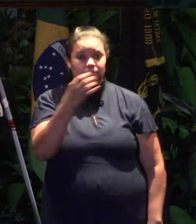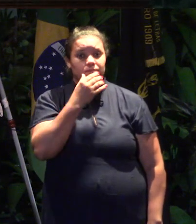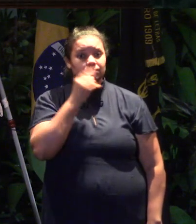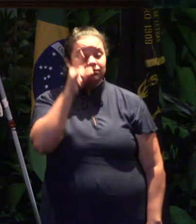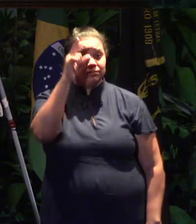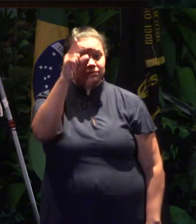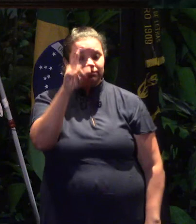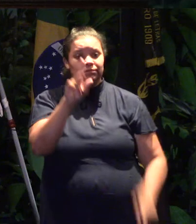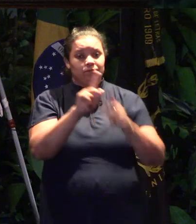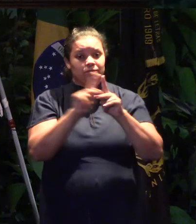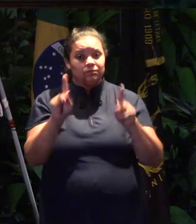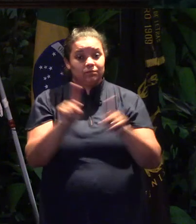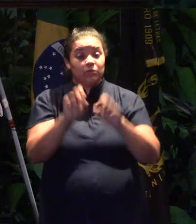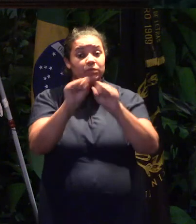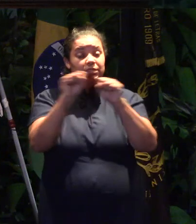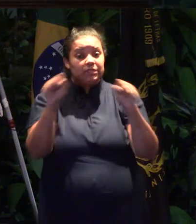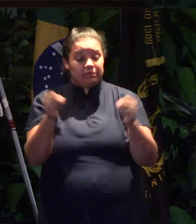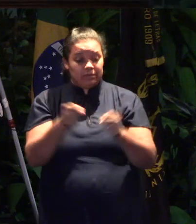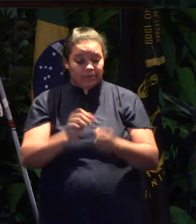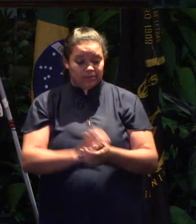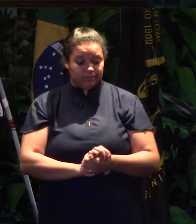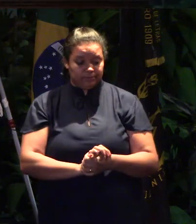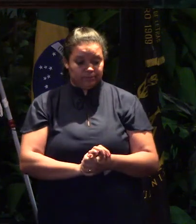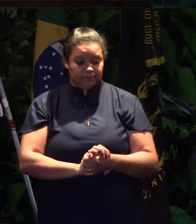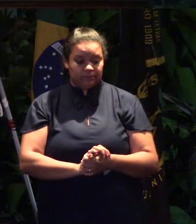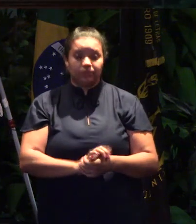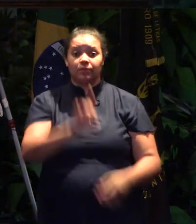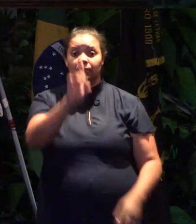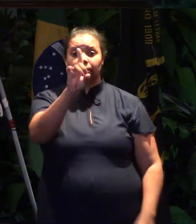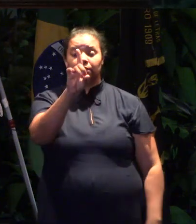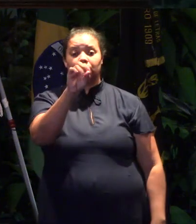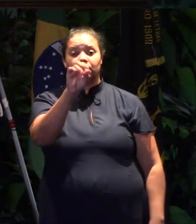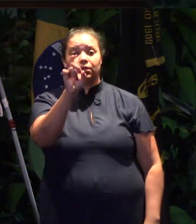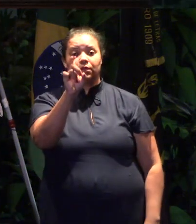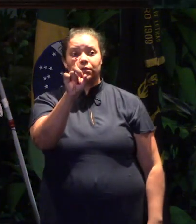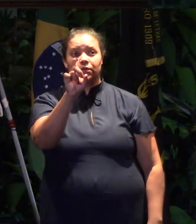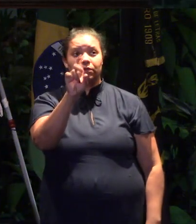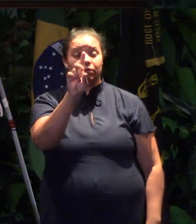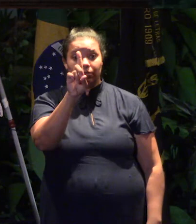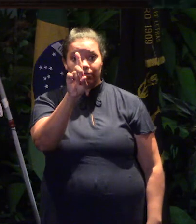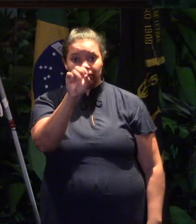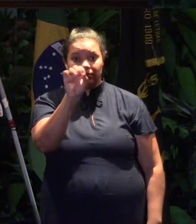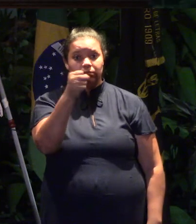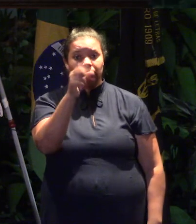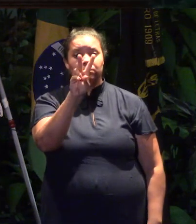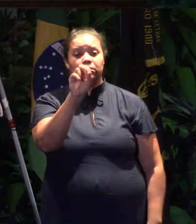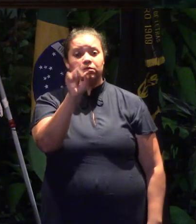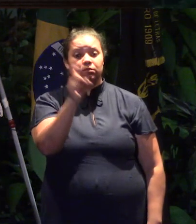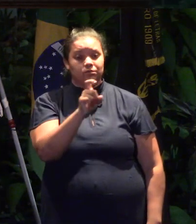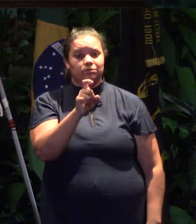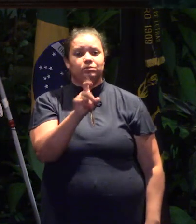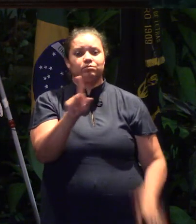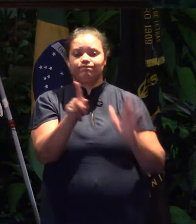da UFRJ, um sistema... chamado DOSVOX, que é um sistema operacional que faz essa leitura. Aí o DOSVOX